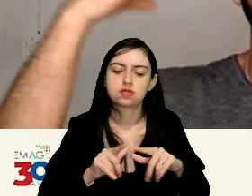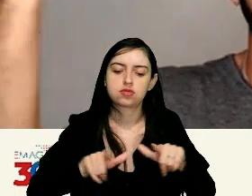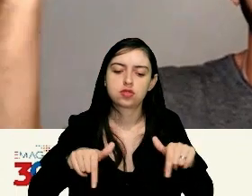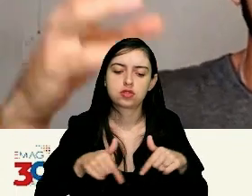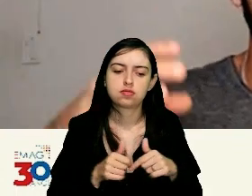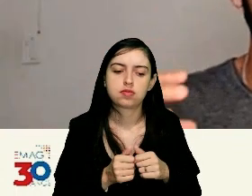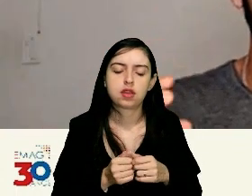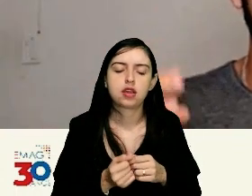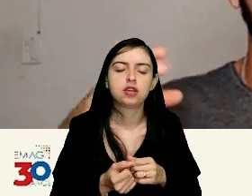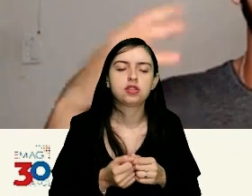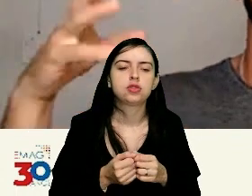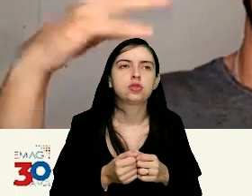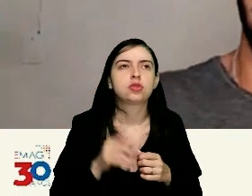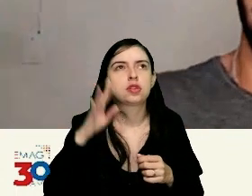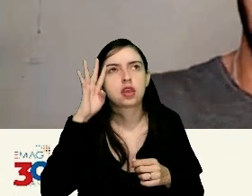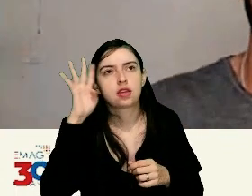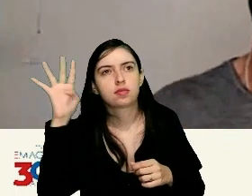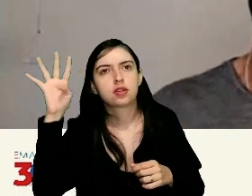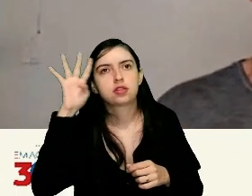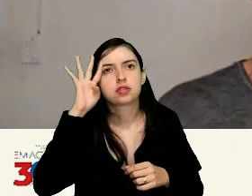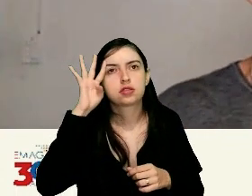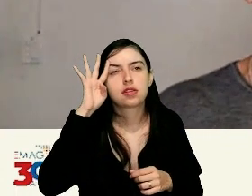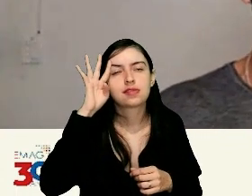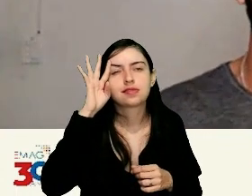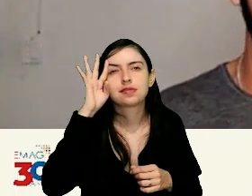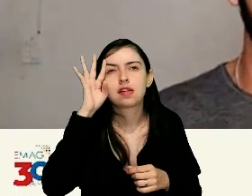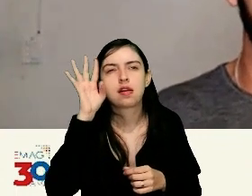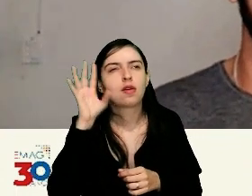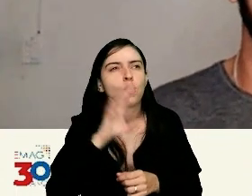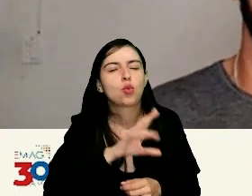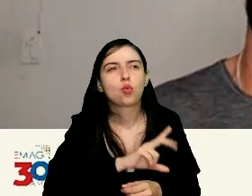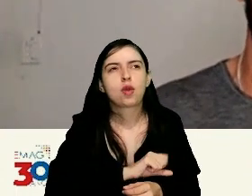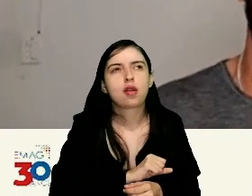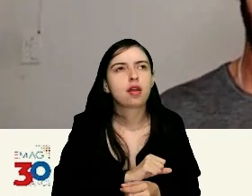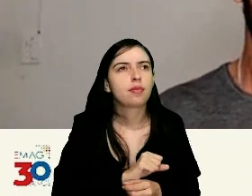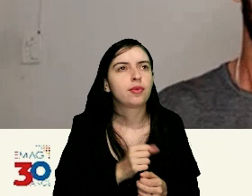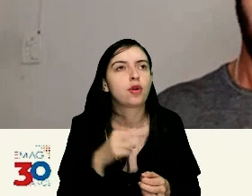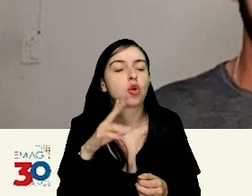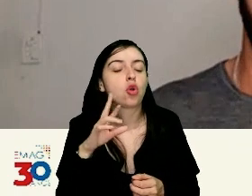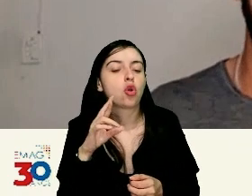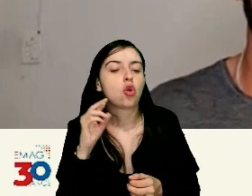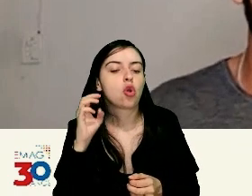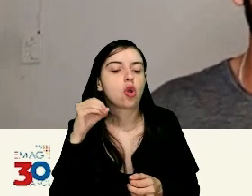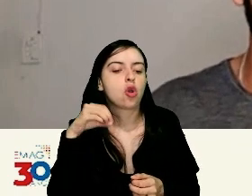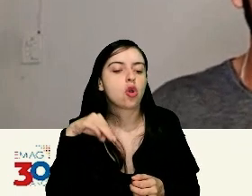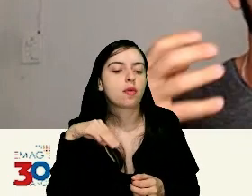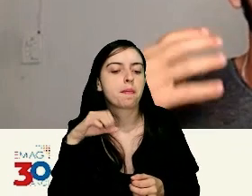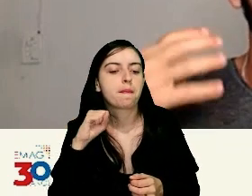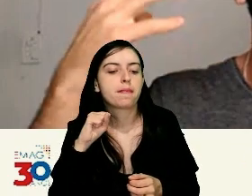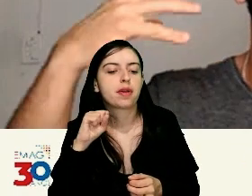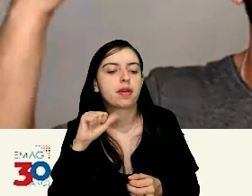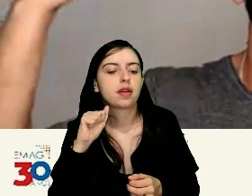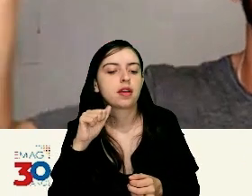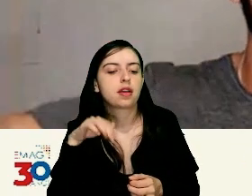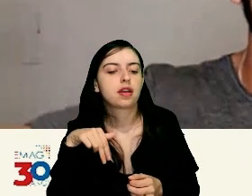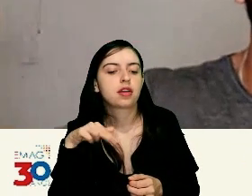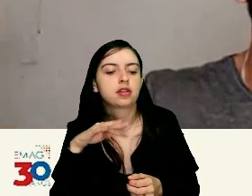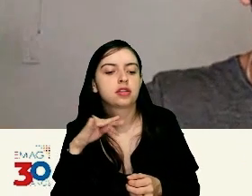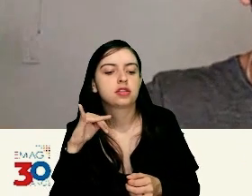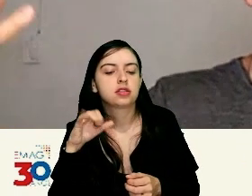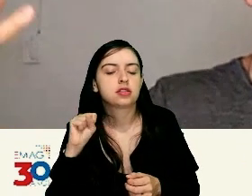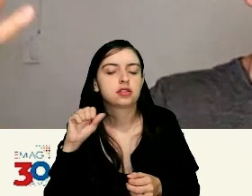da imaginação, da romantização, inclusive, dessa paternidade, eu quero ser pai, ou enfim, não quero ser pai, mas eu já começo a elaborar